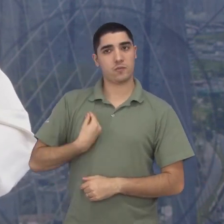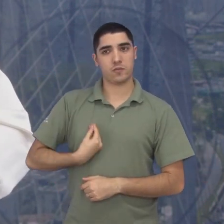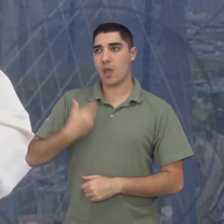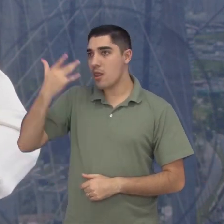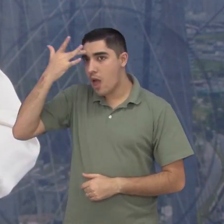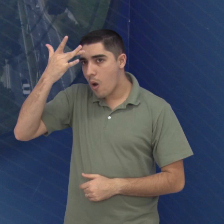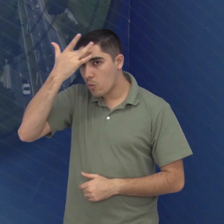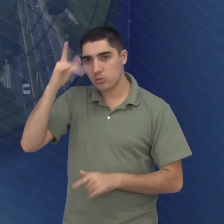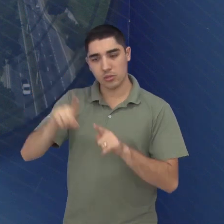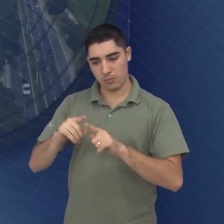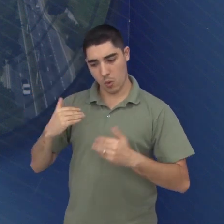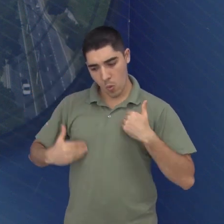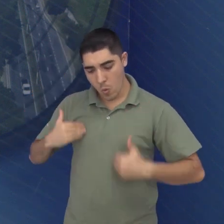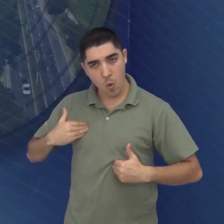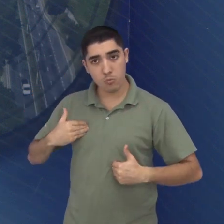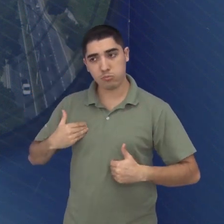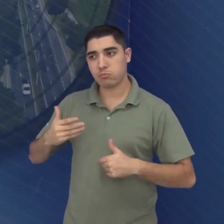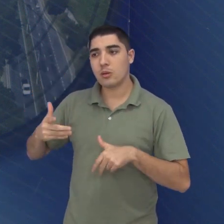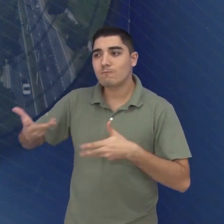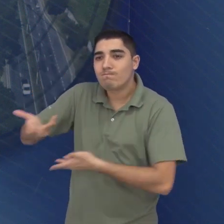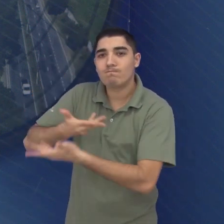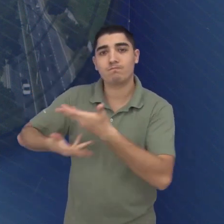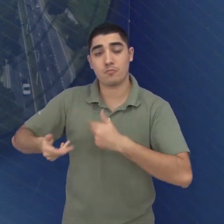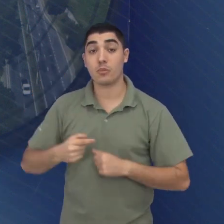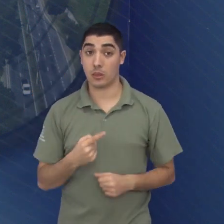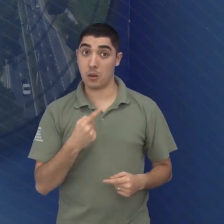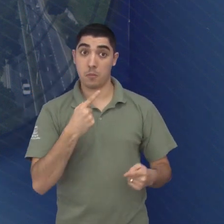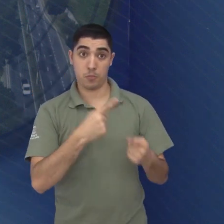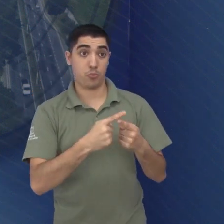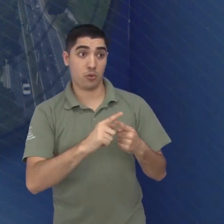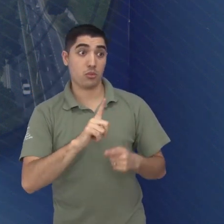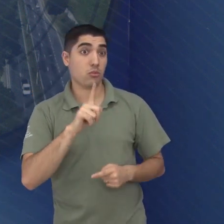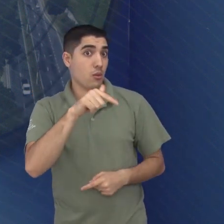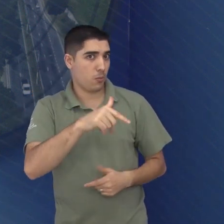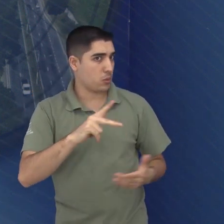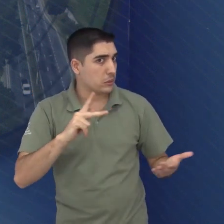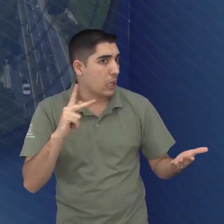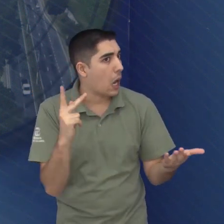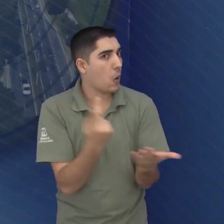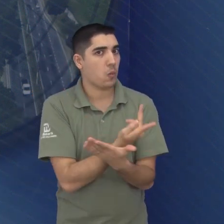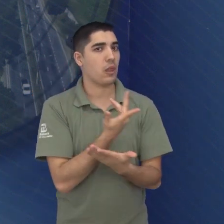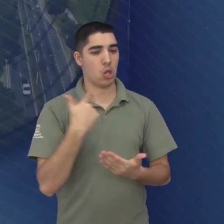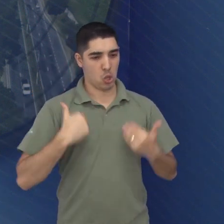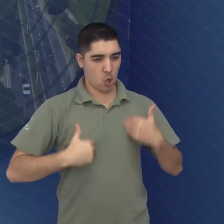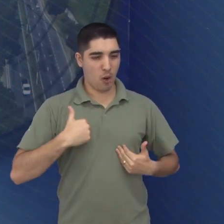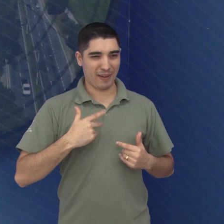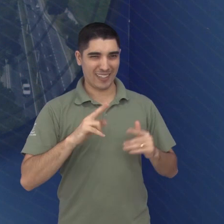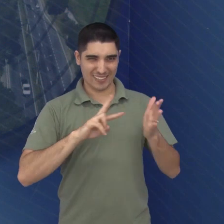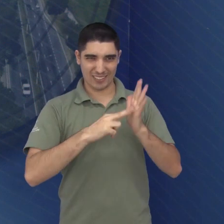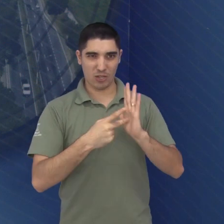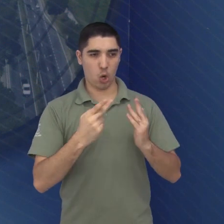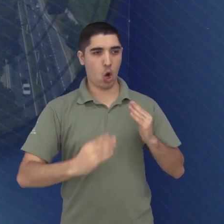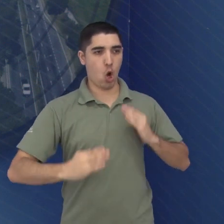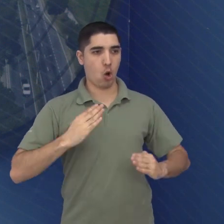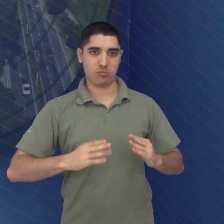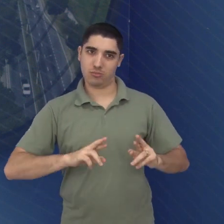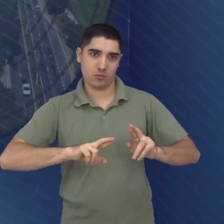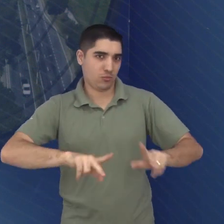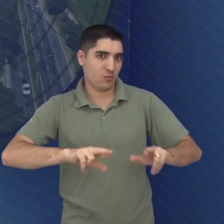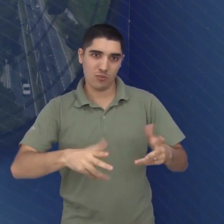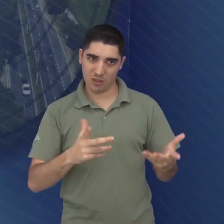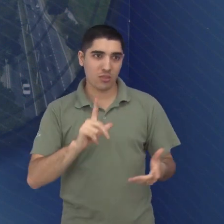humanas, né? Até porque uma hora a conta vem, né? O nosso corpo não é máquina. Se a gente ficar